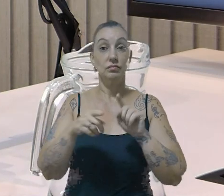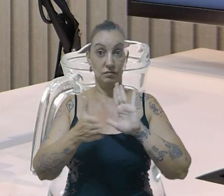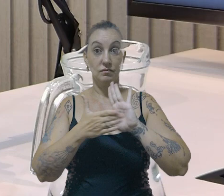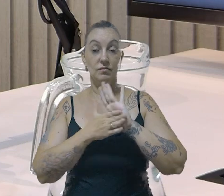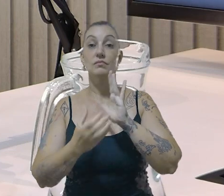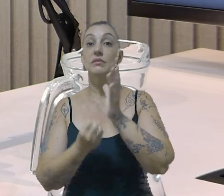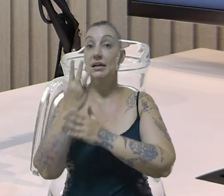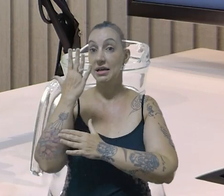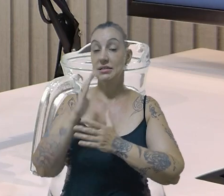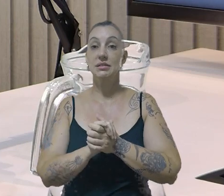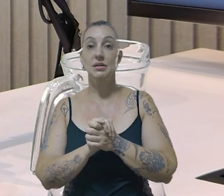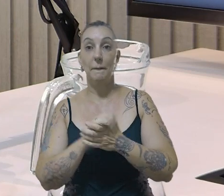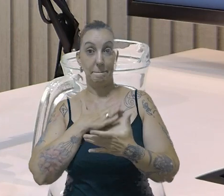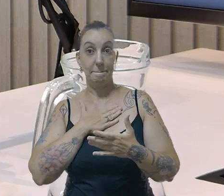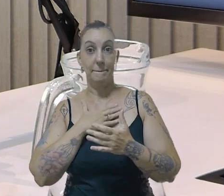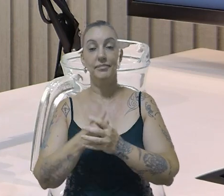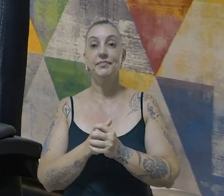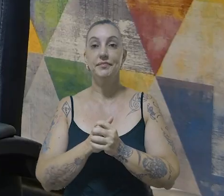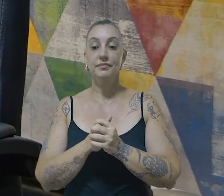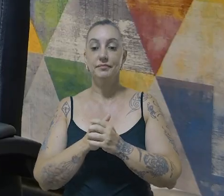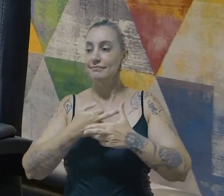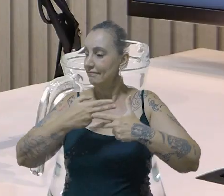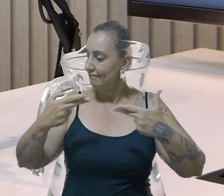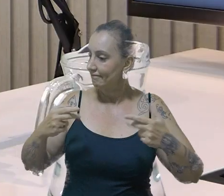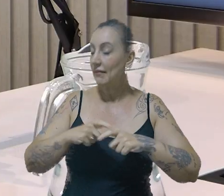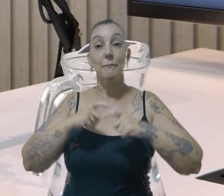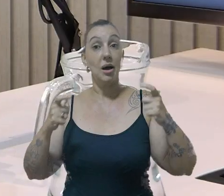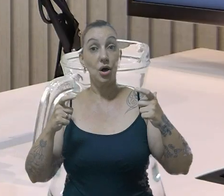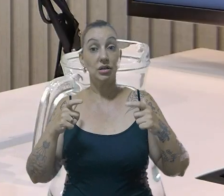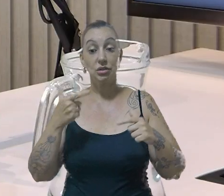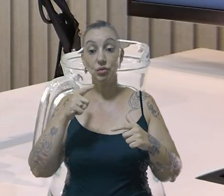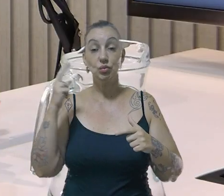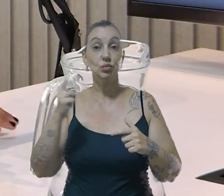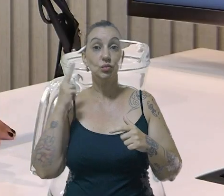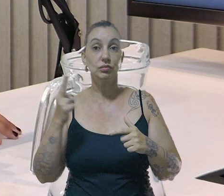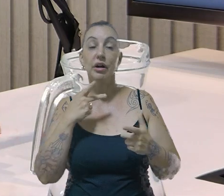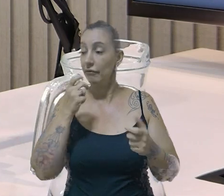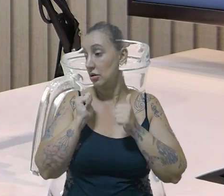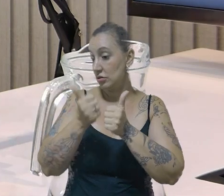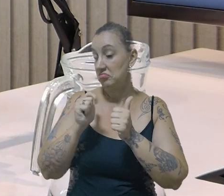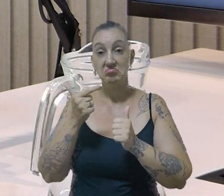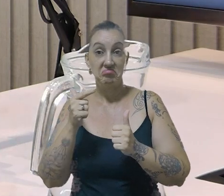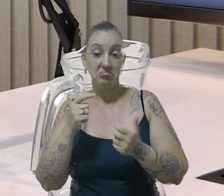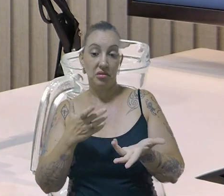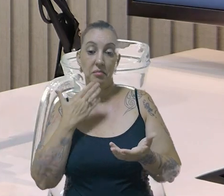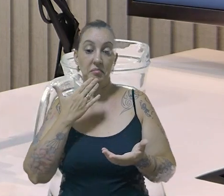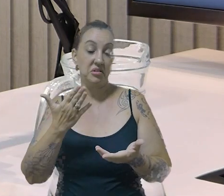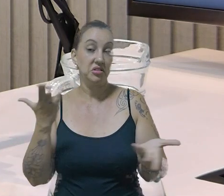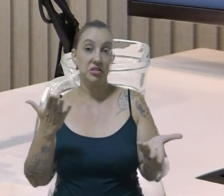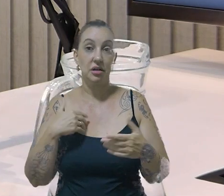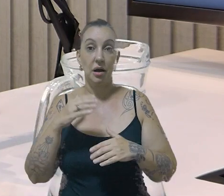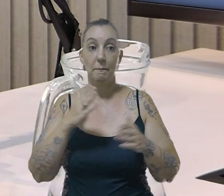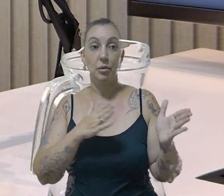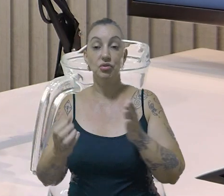criação para mim assim várias coisas porque na maioria das vezes você não tem a condição de falar Ah beleza não tem muito aqui mas eu vou pedir pra produção